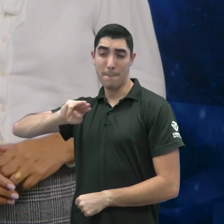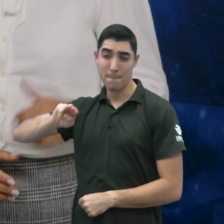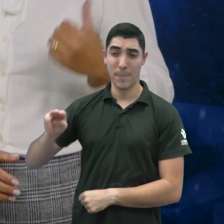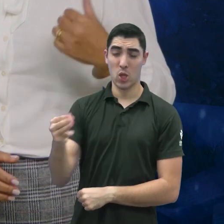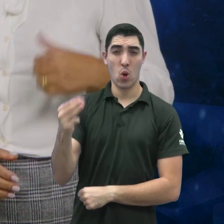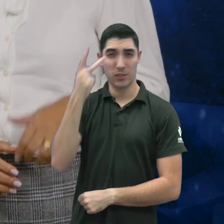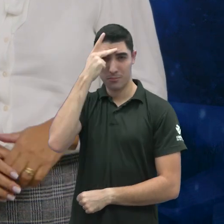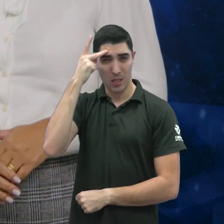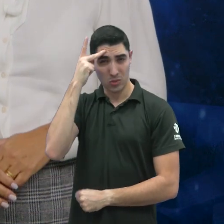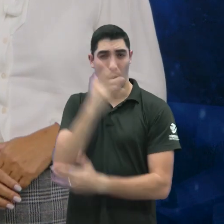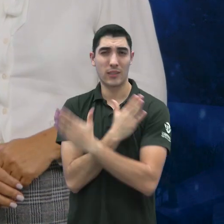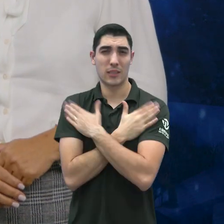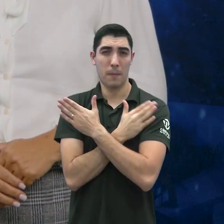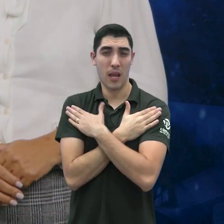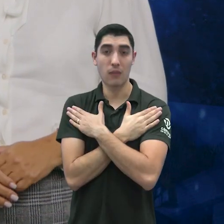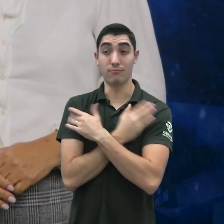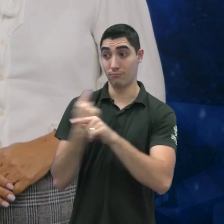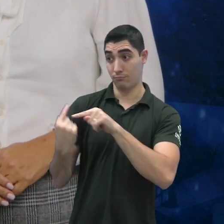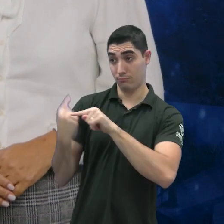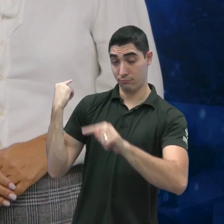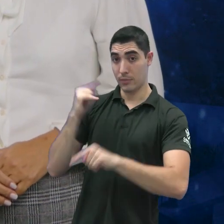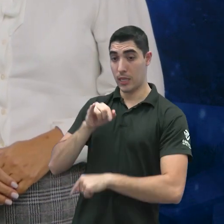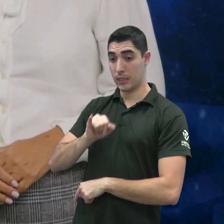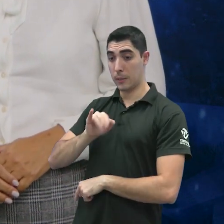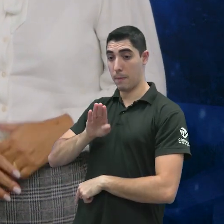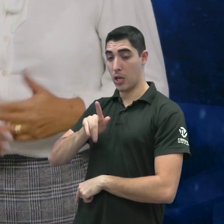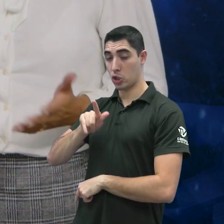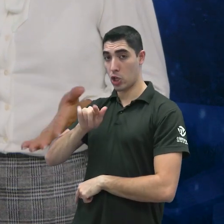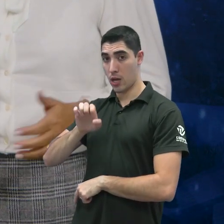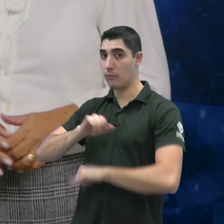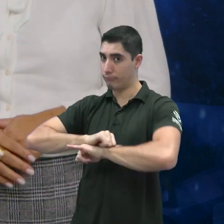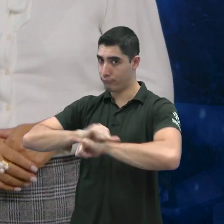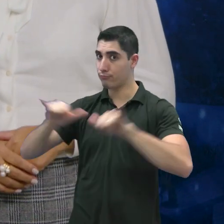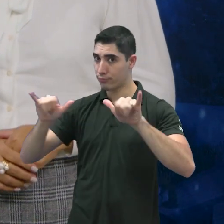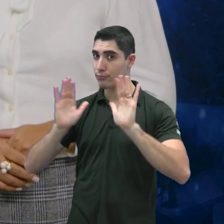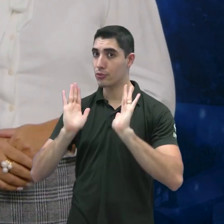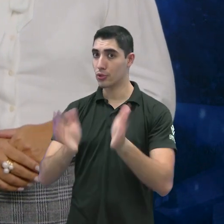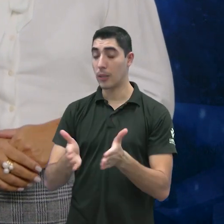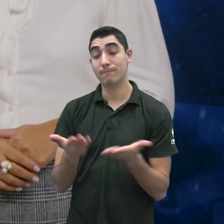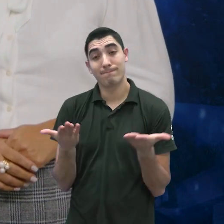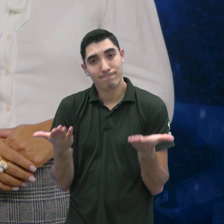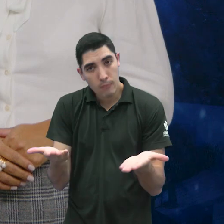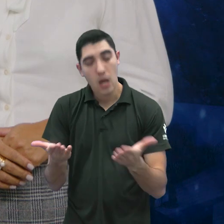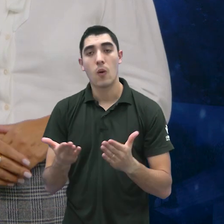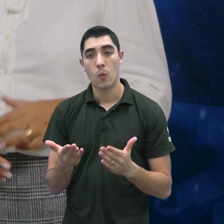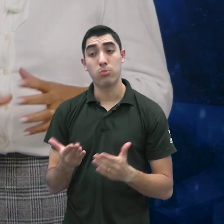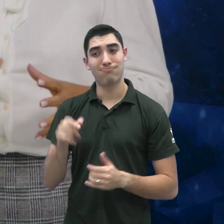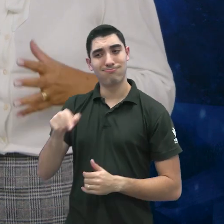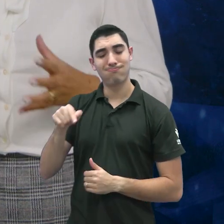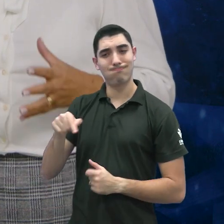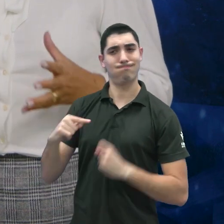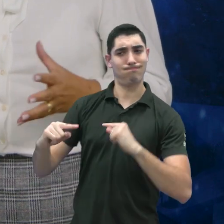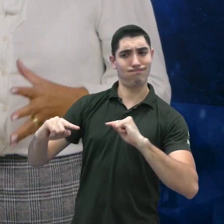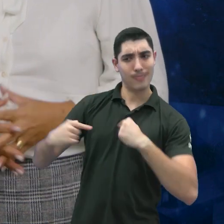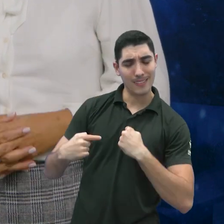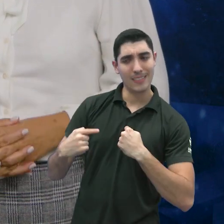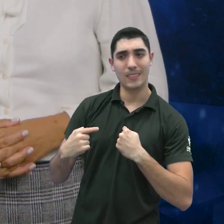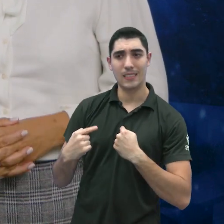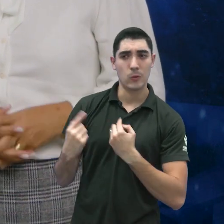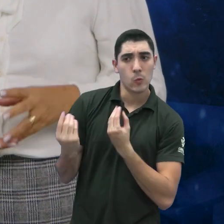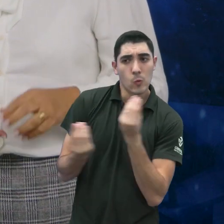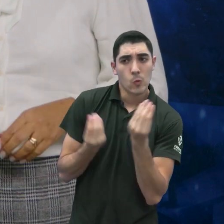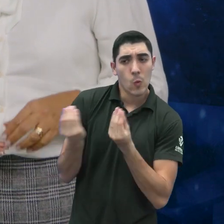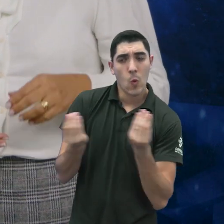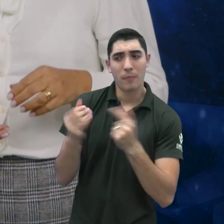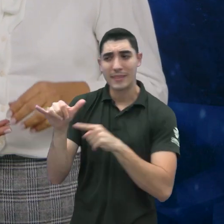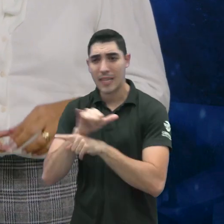né, segundo o último IBGE-PNAD, e com esse desafio de equalizar essas